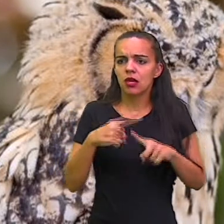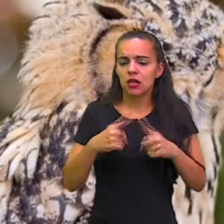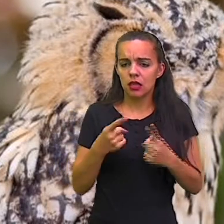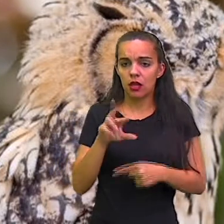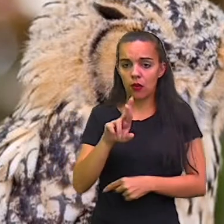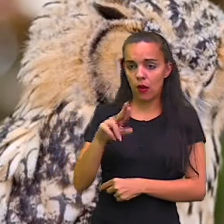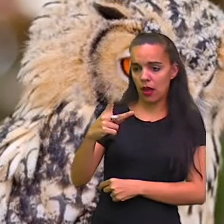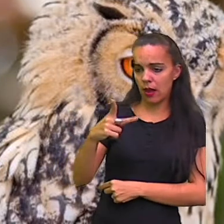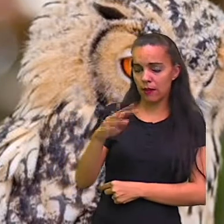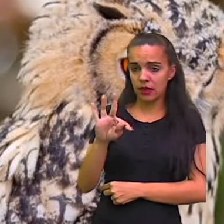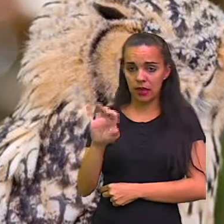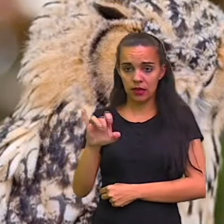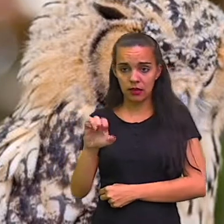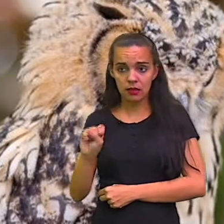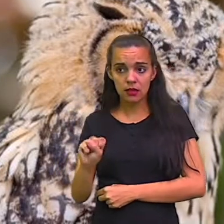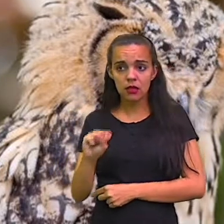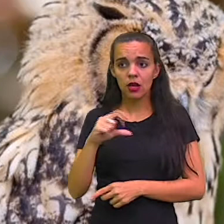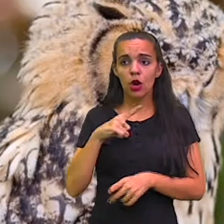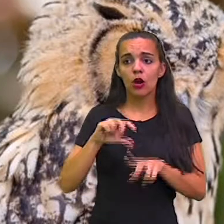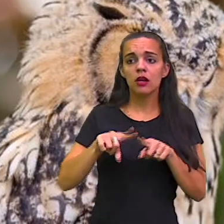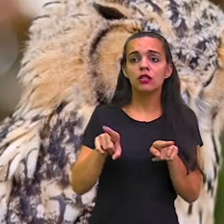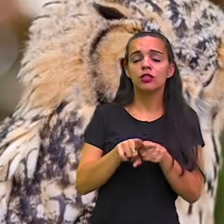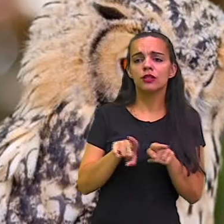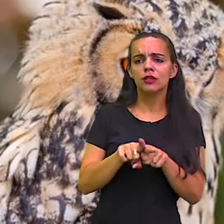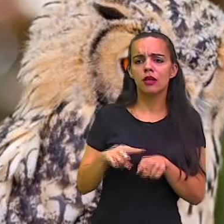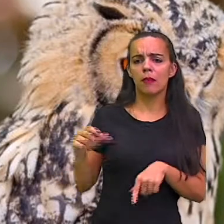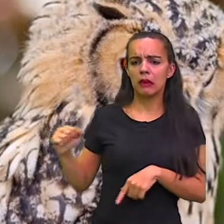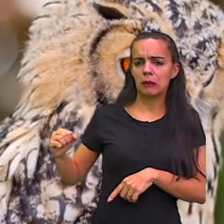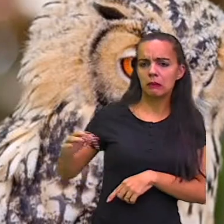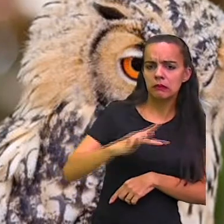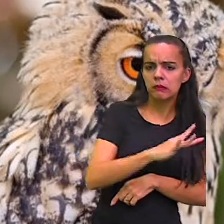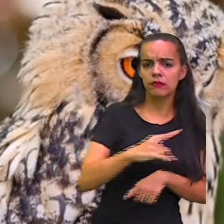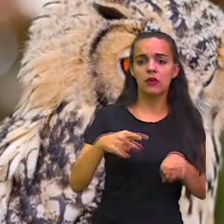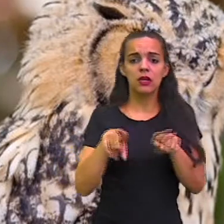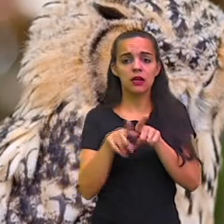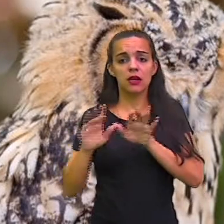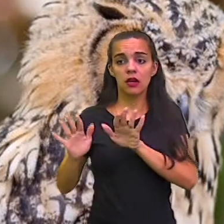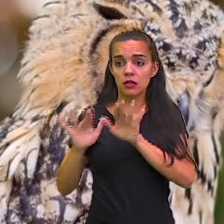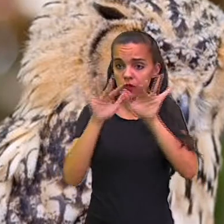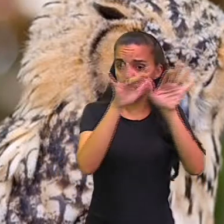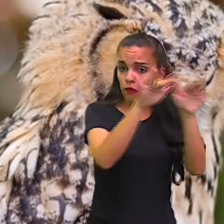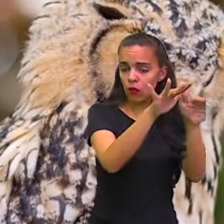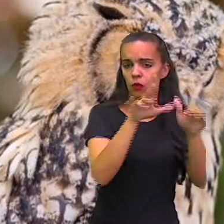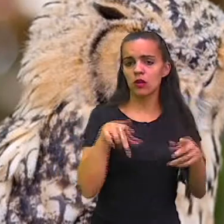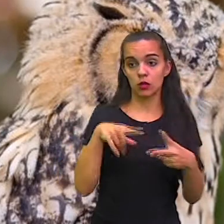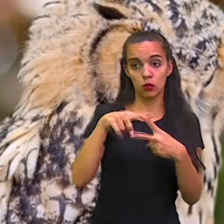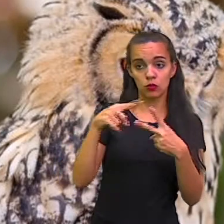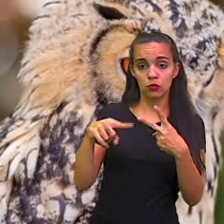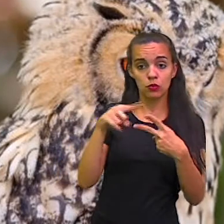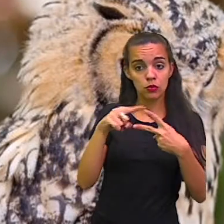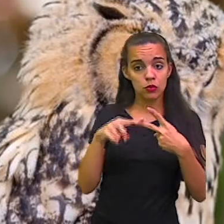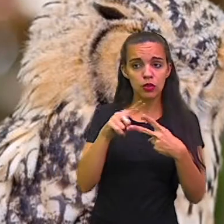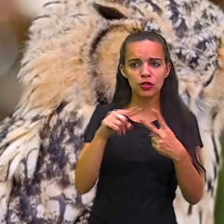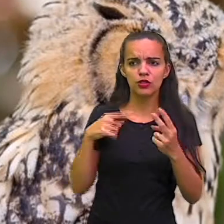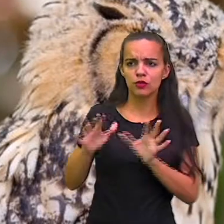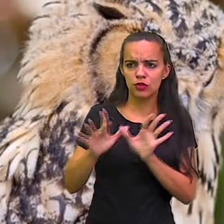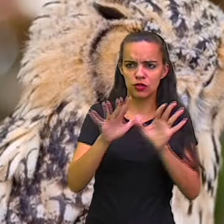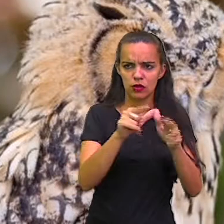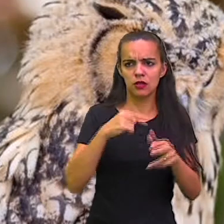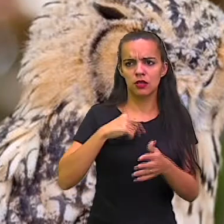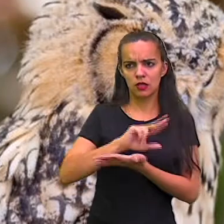répteis e aves como crânio a coluna ligada com o